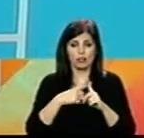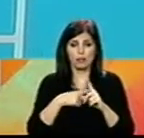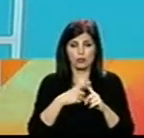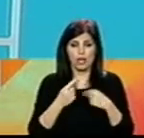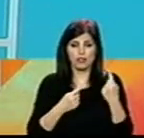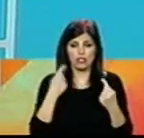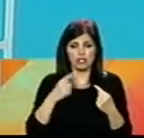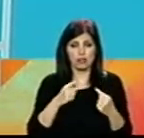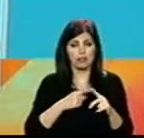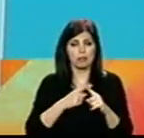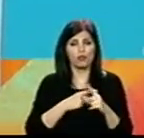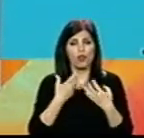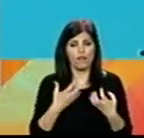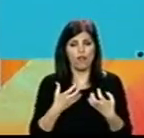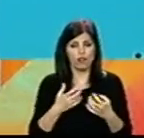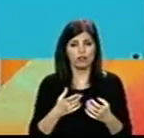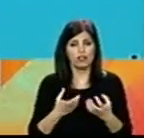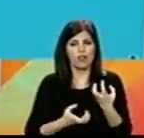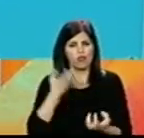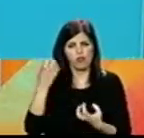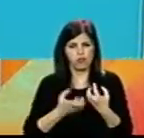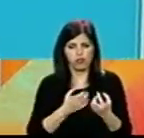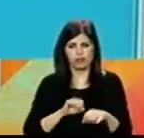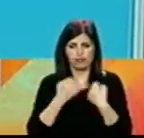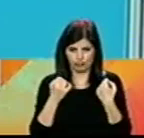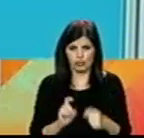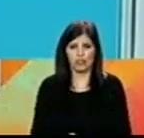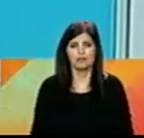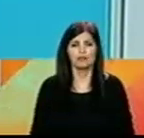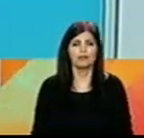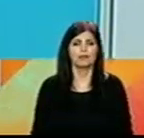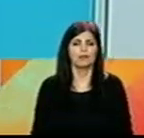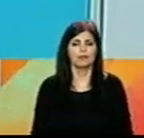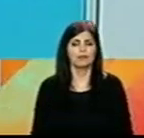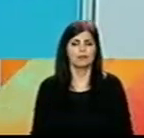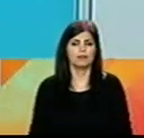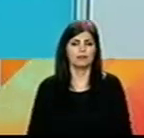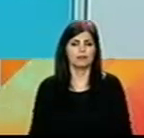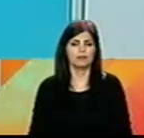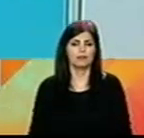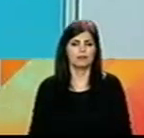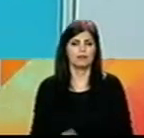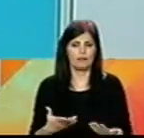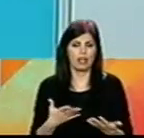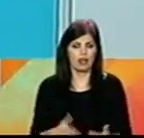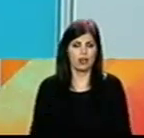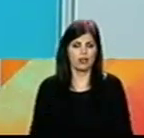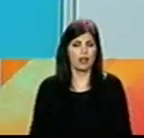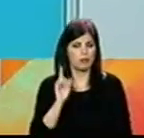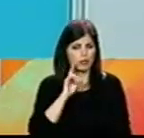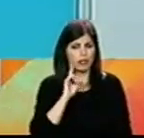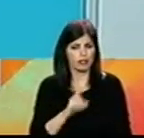temos uma temperatura muito forte e deixamos o bacalhau cozinhar demais. Mais, e então, estragamos. Estragamos, exatamente. A maior parte das vezes o bacalhau. É isso mesmo. Bom, este momento é